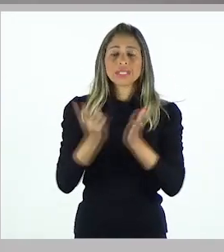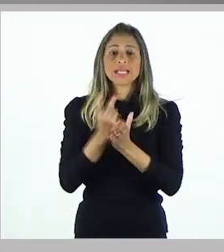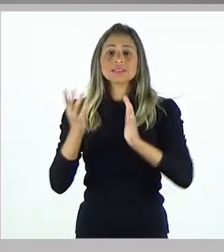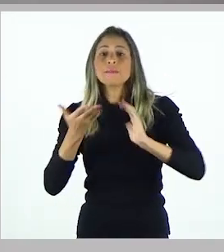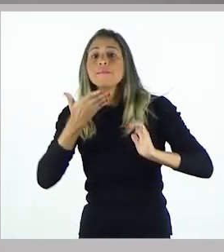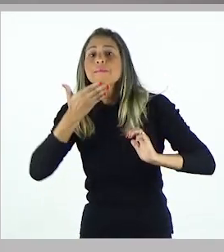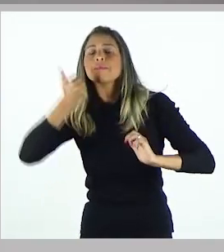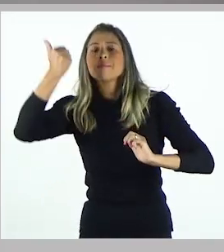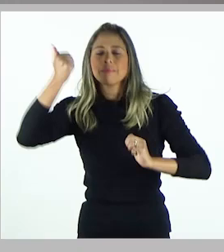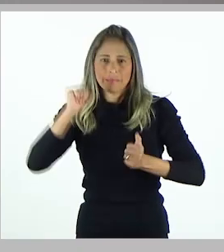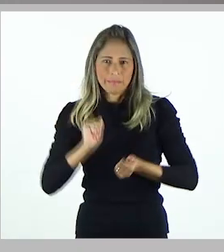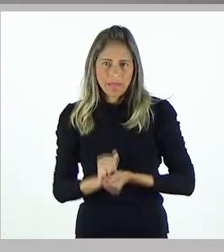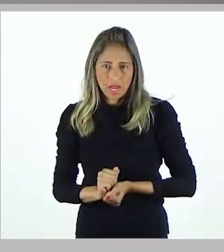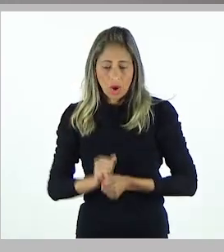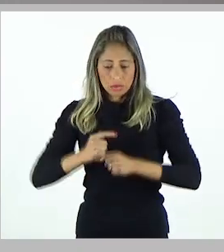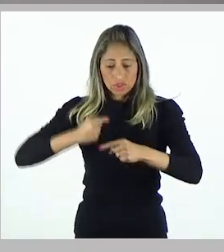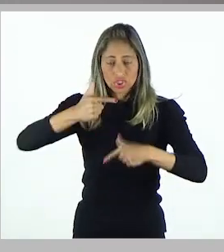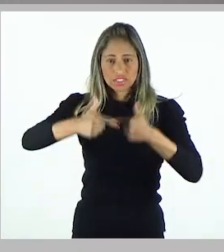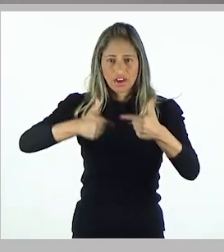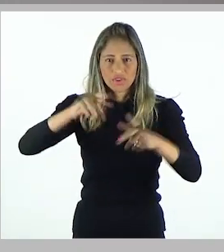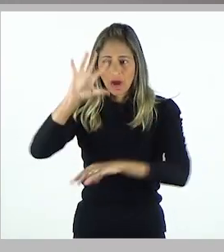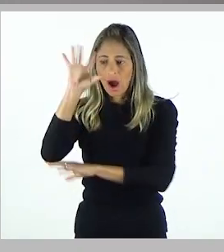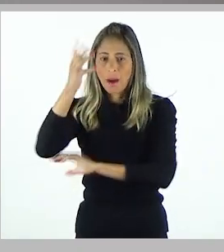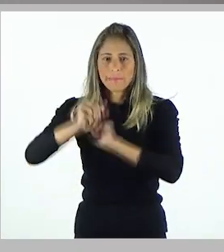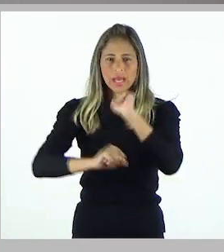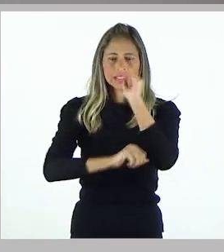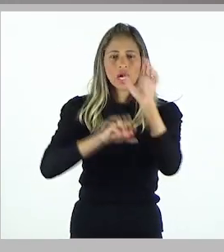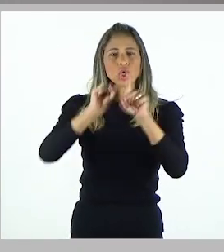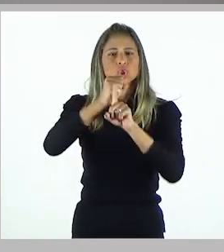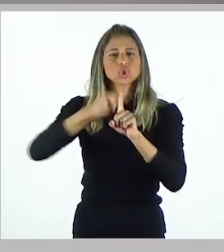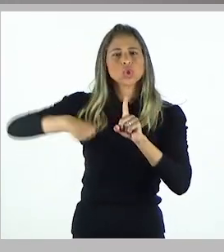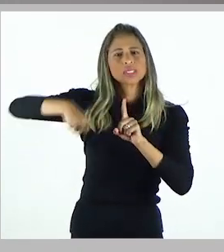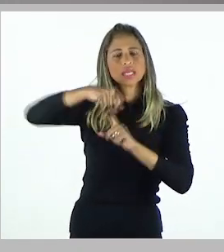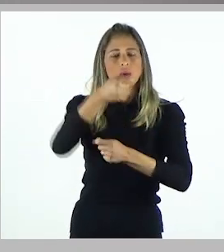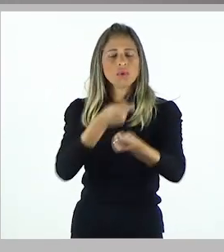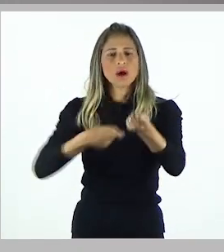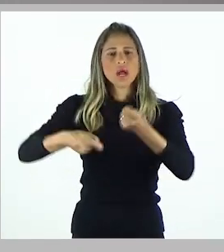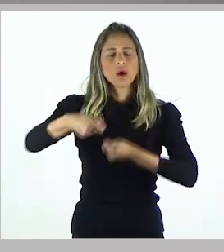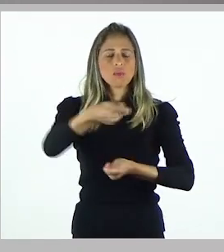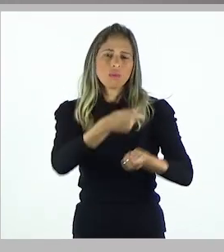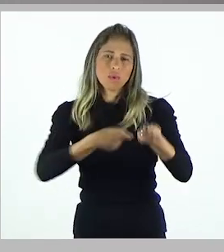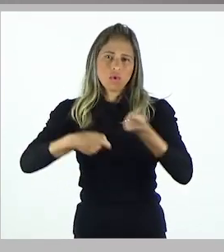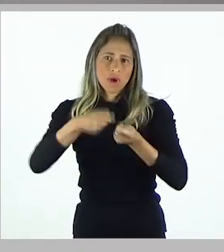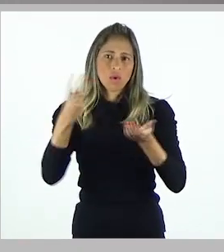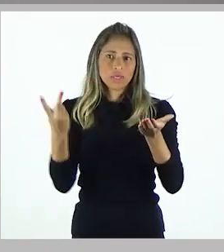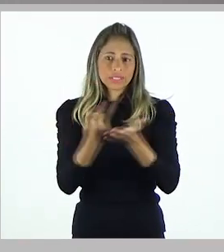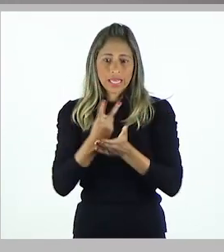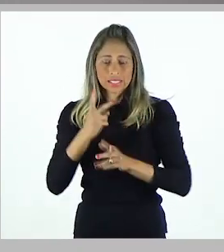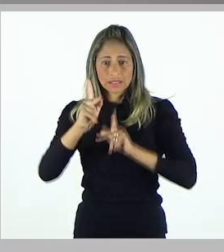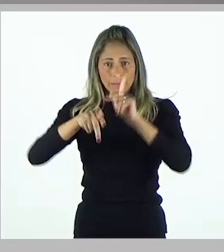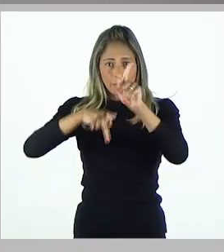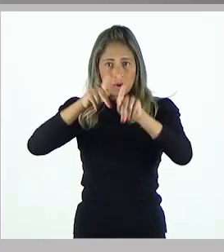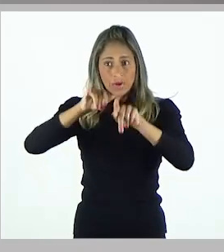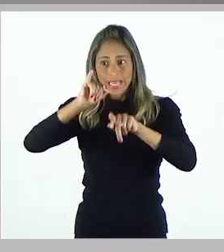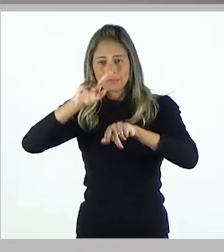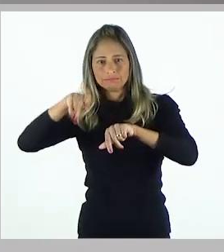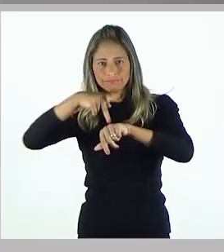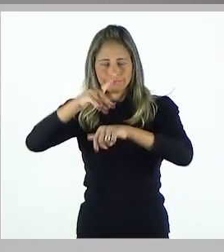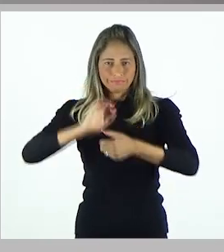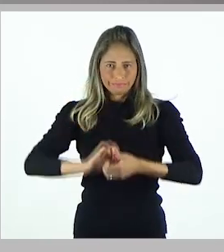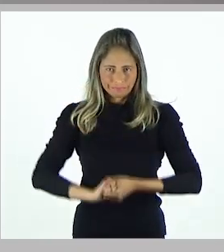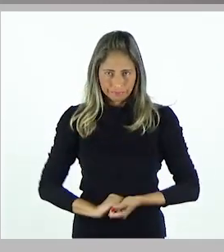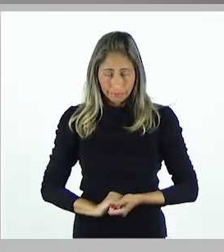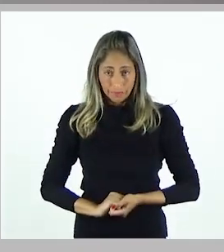da melhor abordagem dos desafios ambientais, sociais e econômicos enfrentados pela comunidade